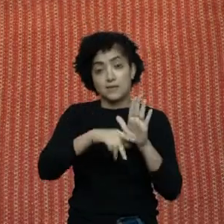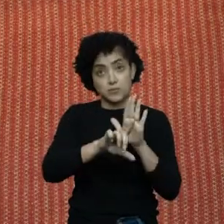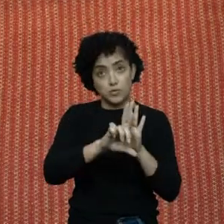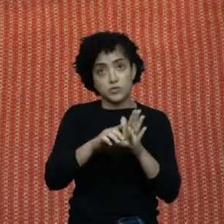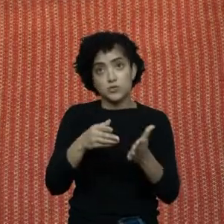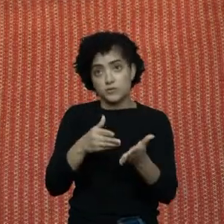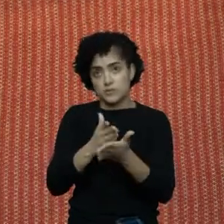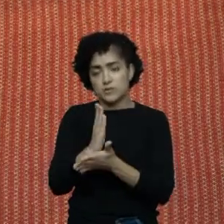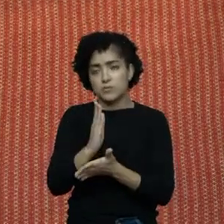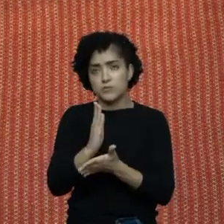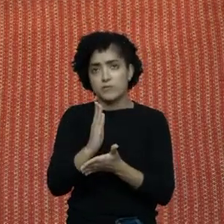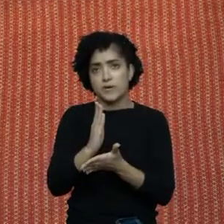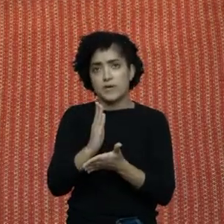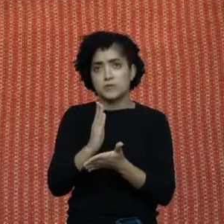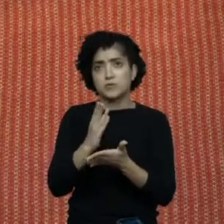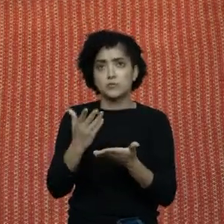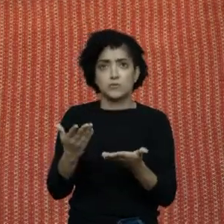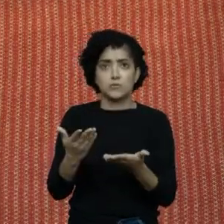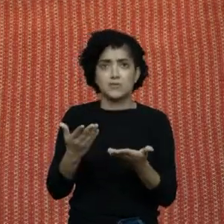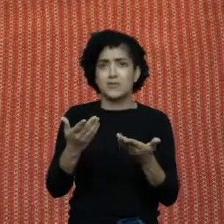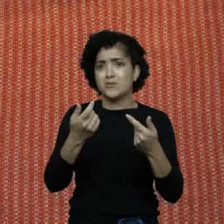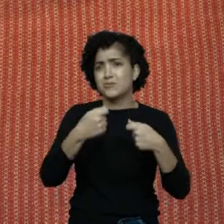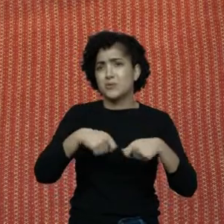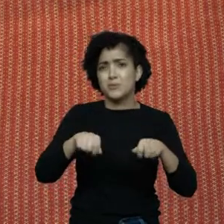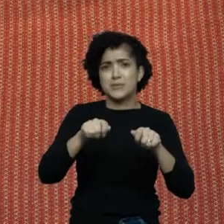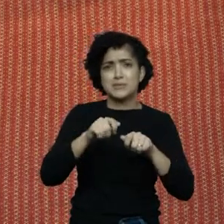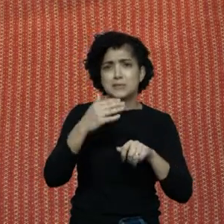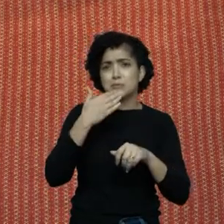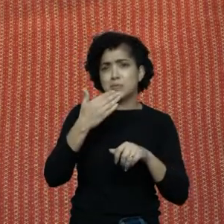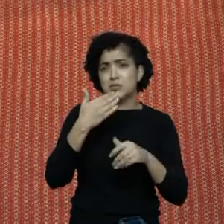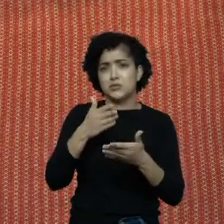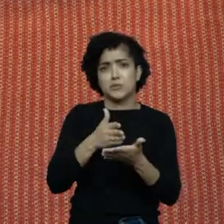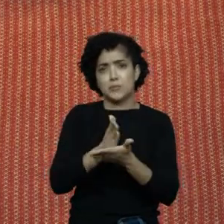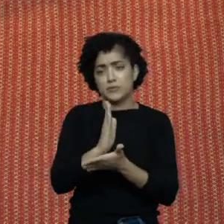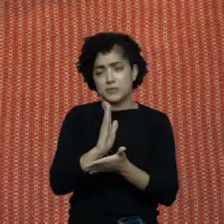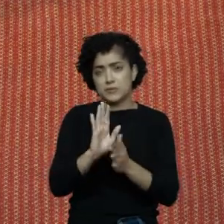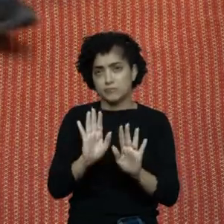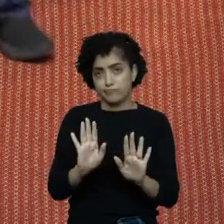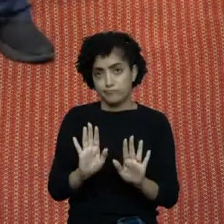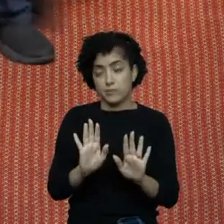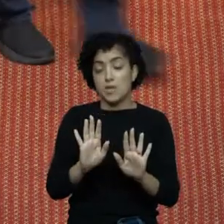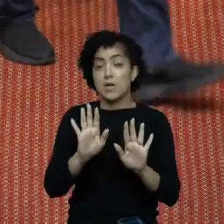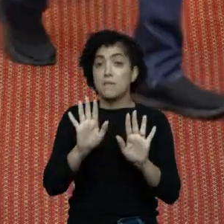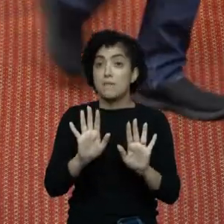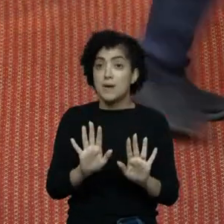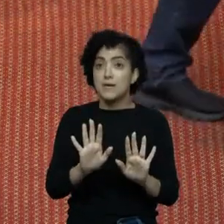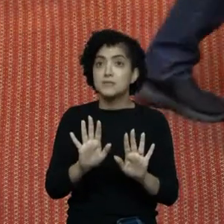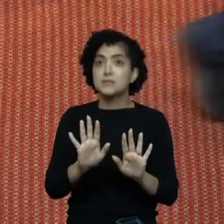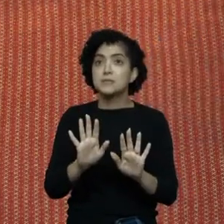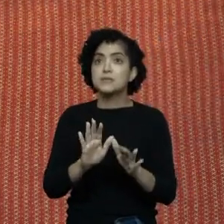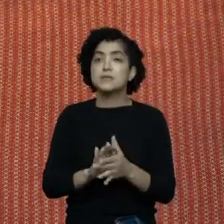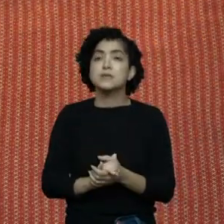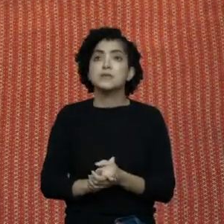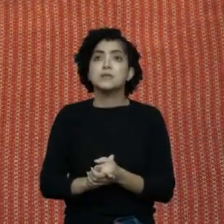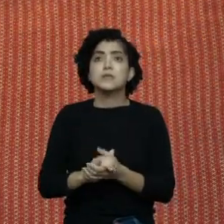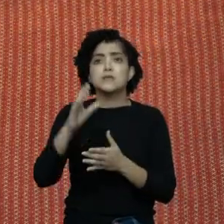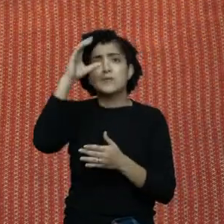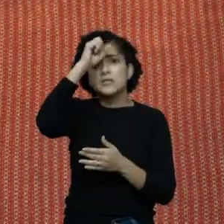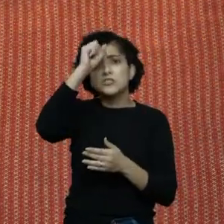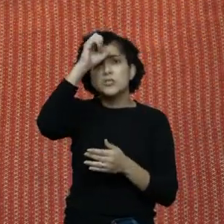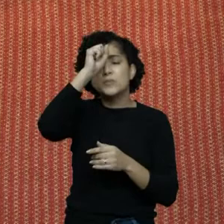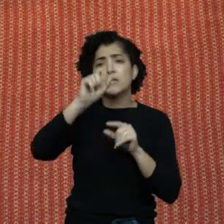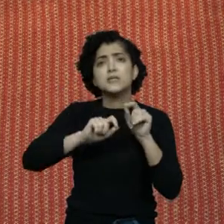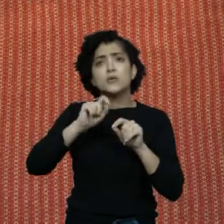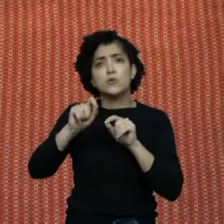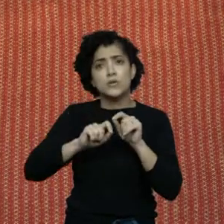aqui bom então é até desnecessário pedir a aprovação dele quero falar da lição que nós estamos tirando de tudo isso